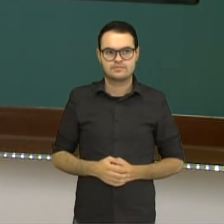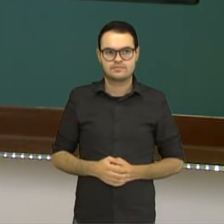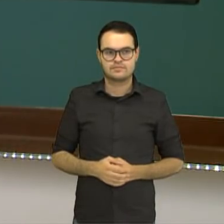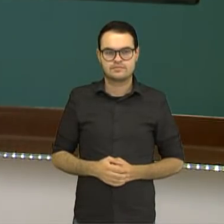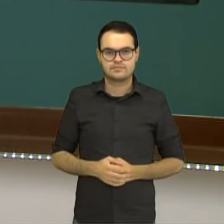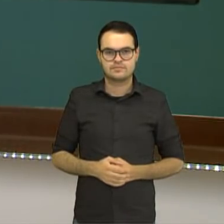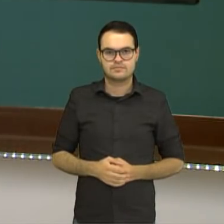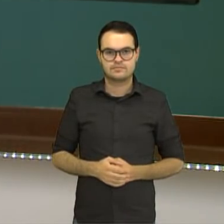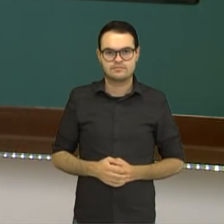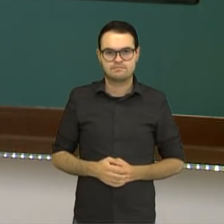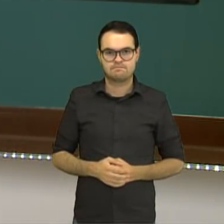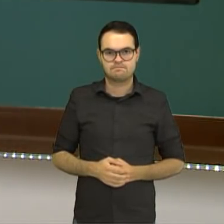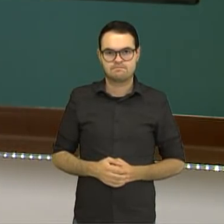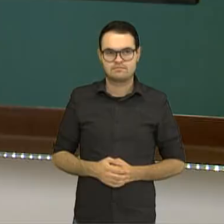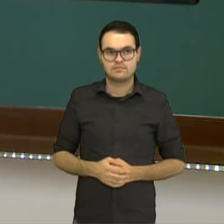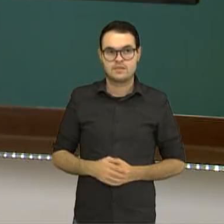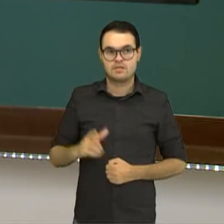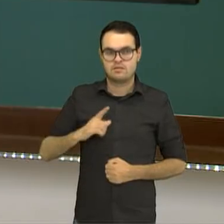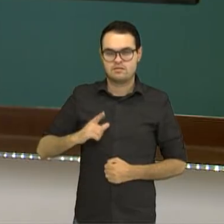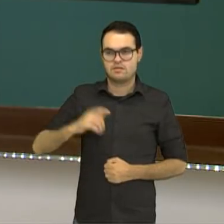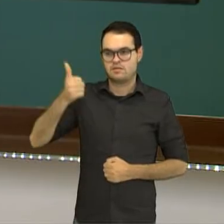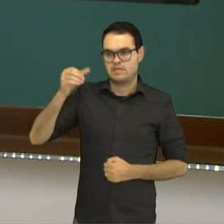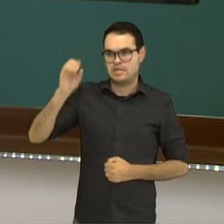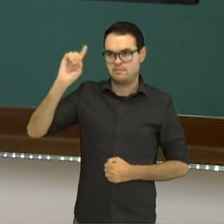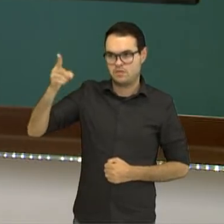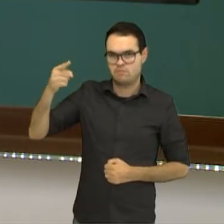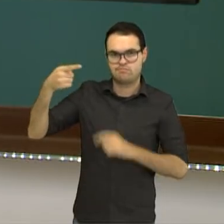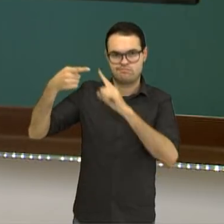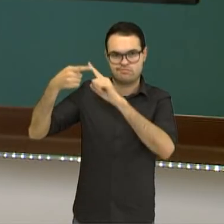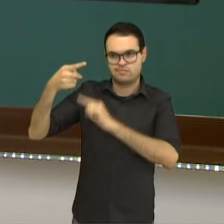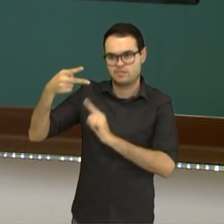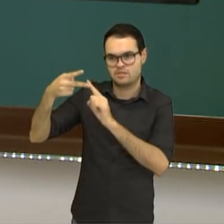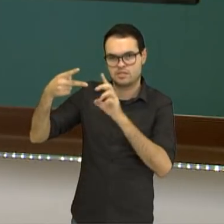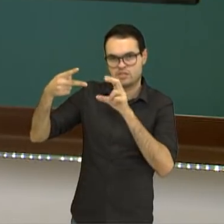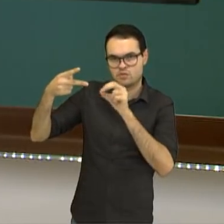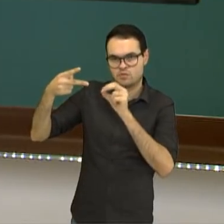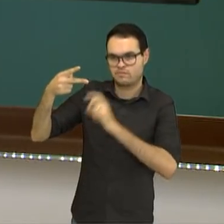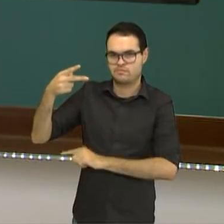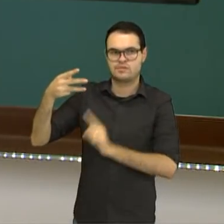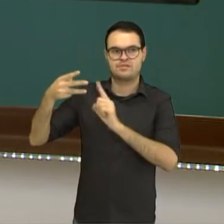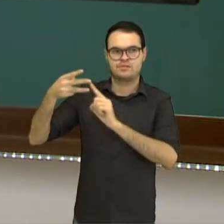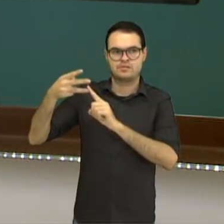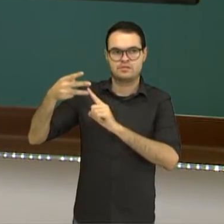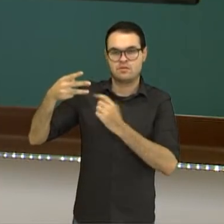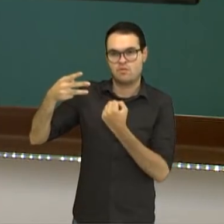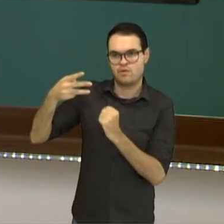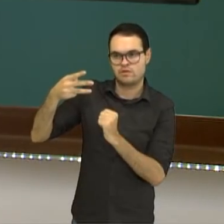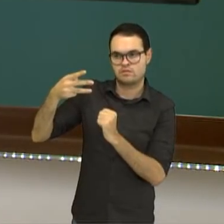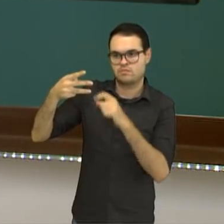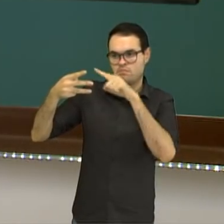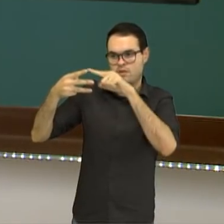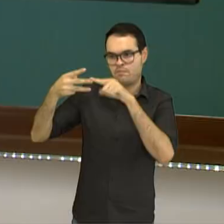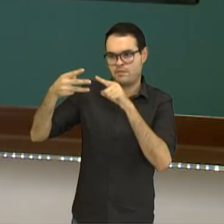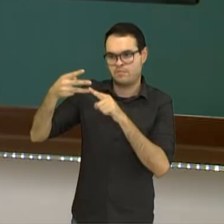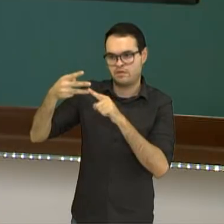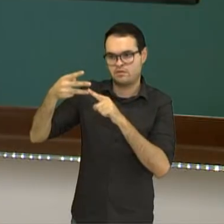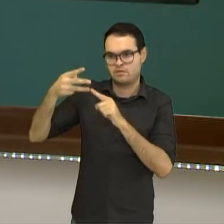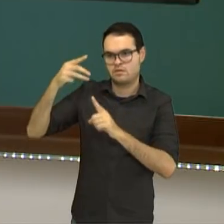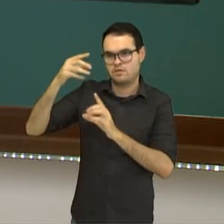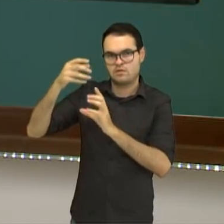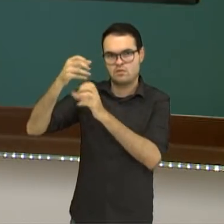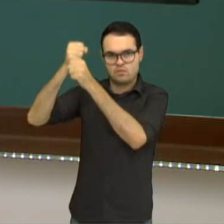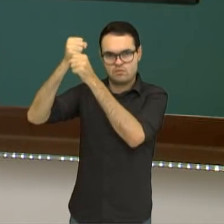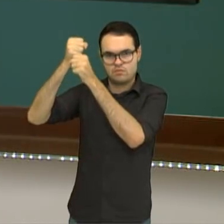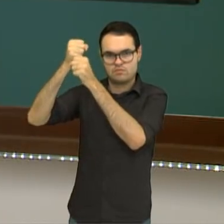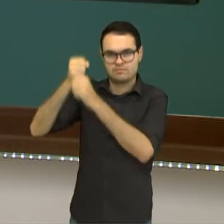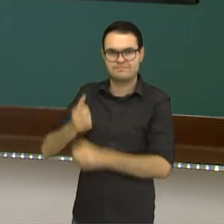1.800 dividido por 36 vai dar 50. 288 dividido por 36 vai dar 8. Então, 10 mil mais 50 mais